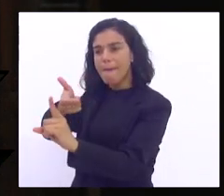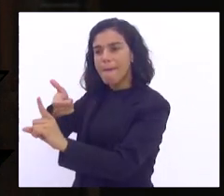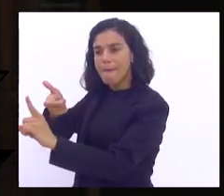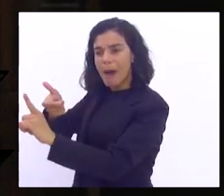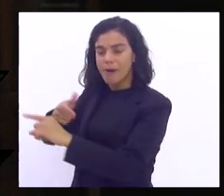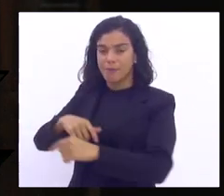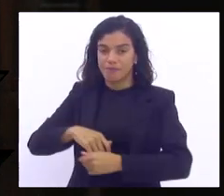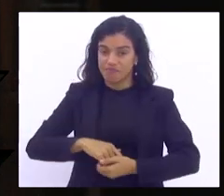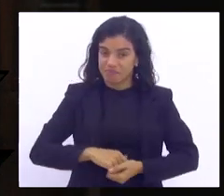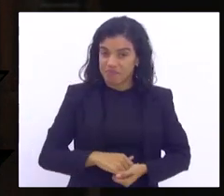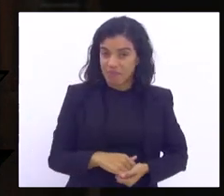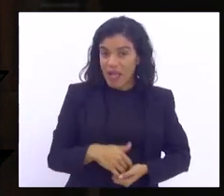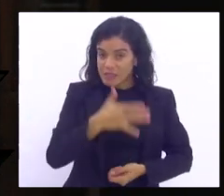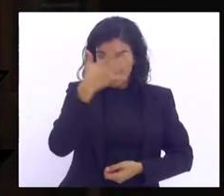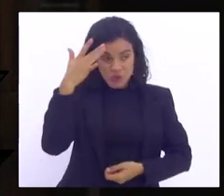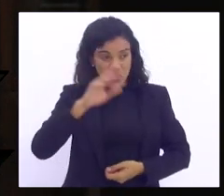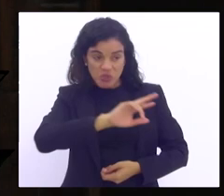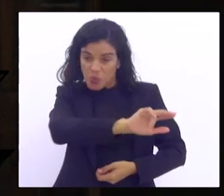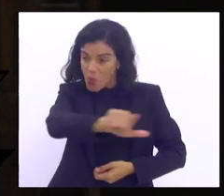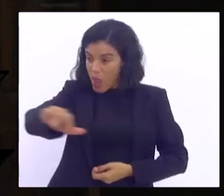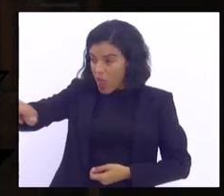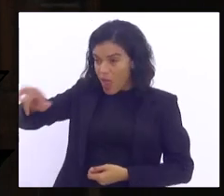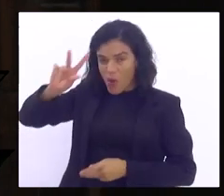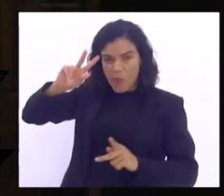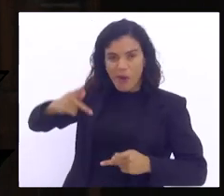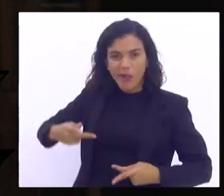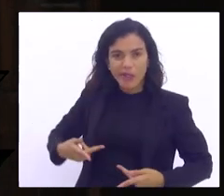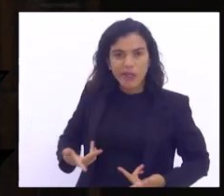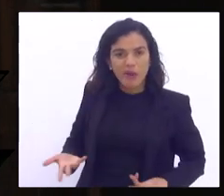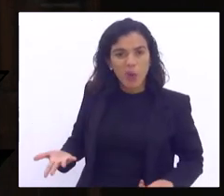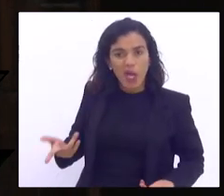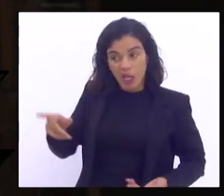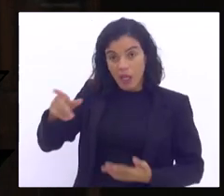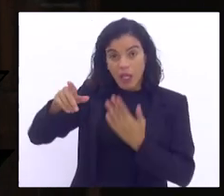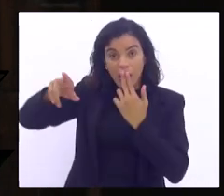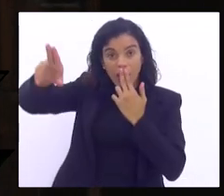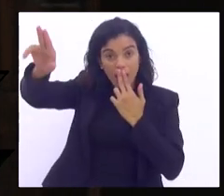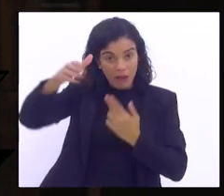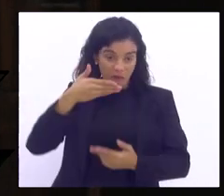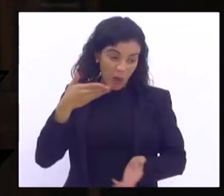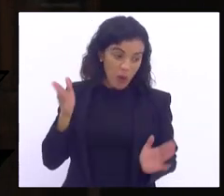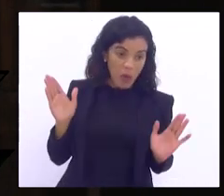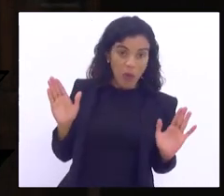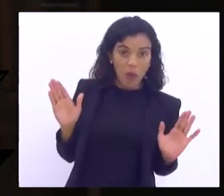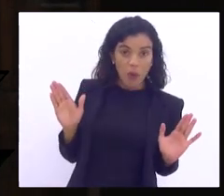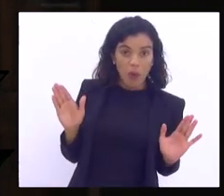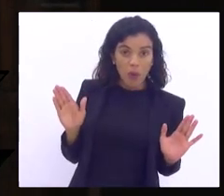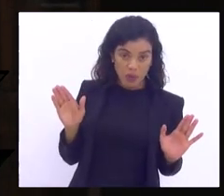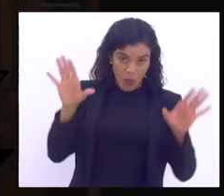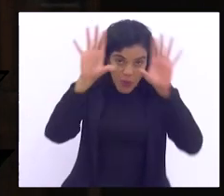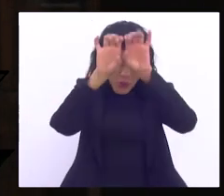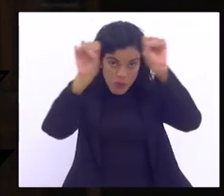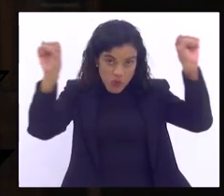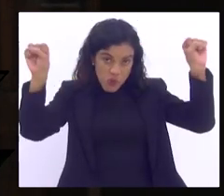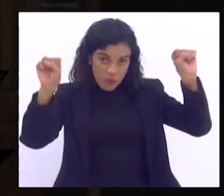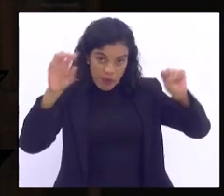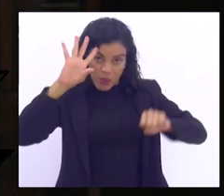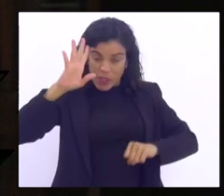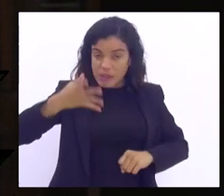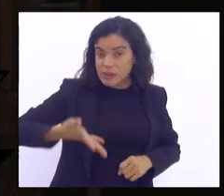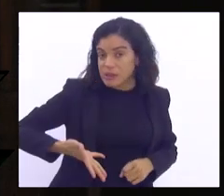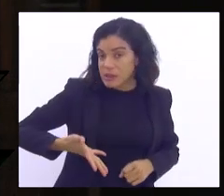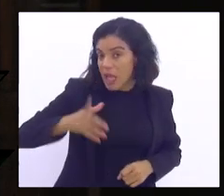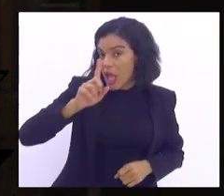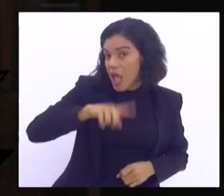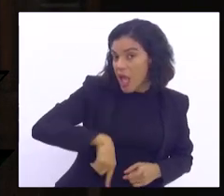pessoas não são humanas. Mas isso ele que decretou. Então, é o Supremo Tribunal que vai dizer quando é que não é humano, quando